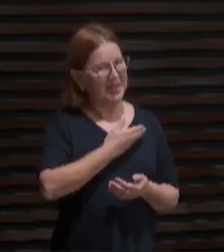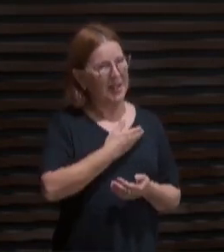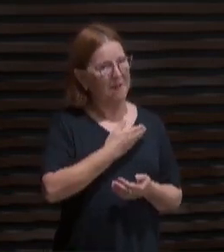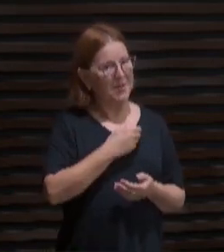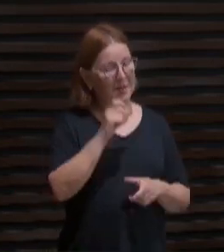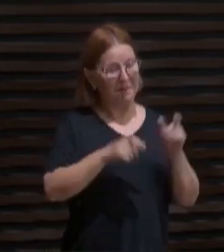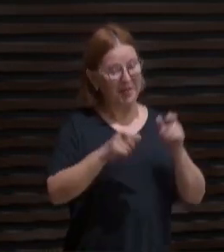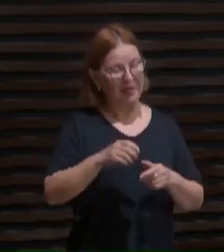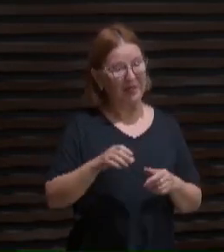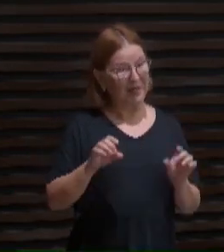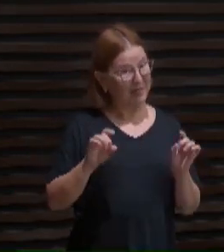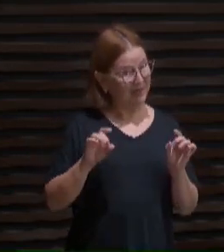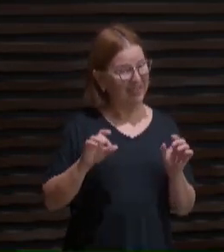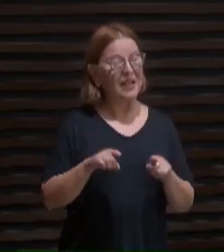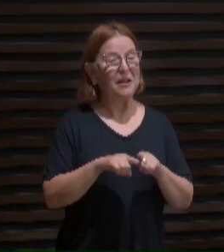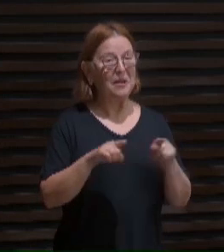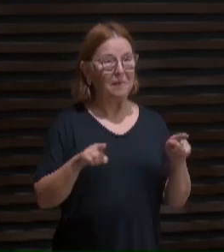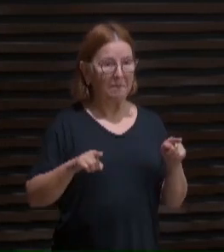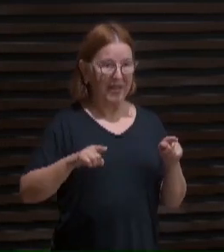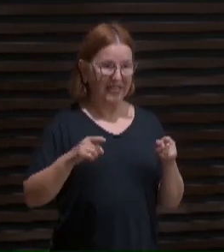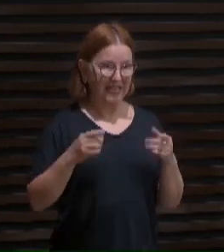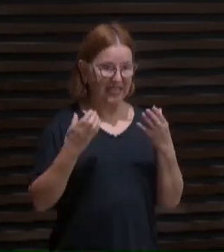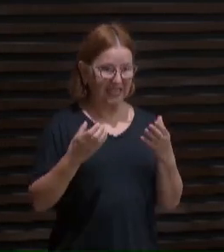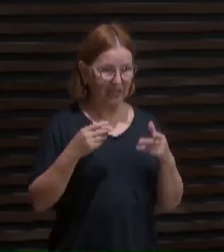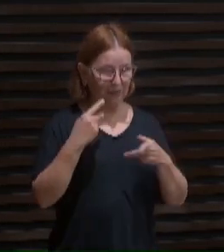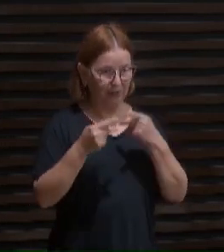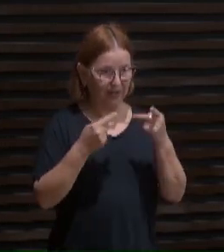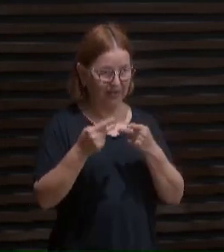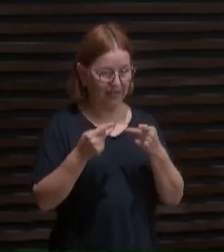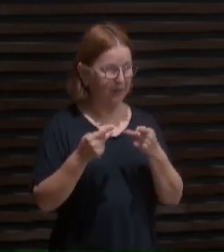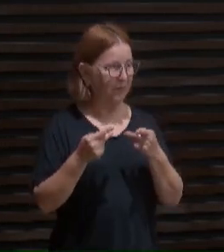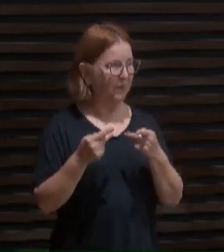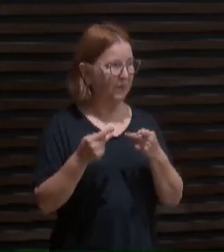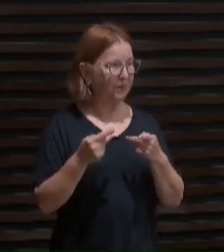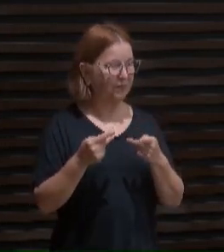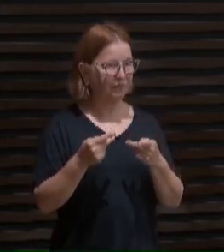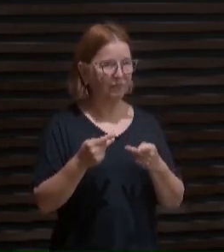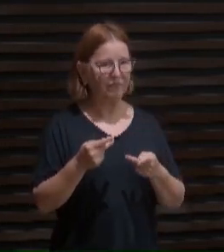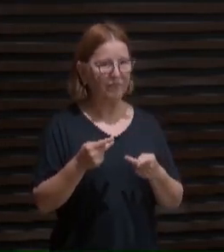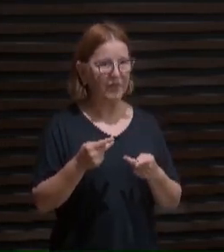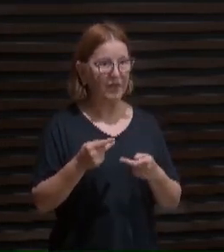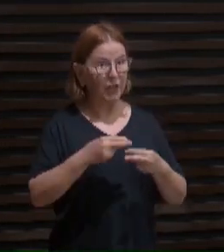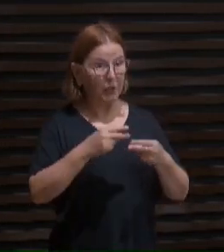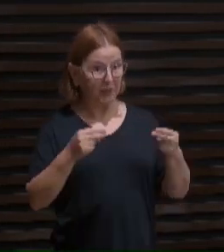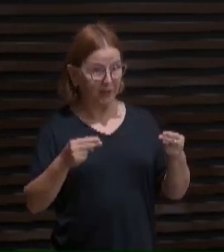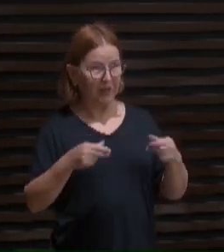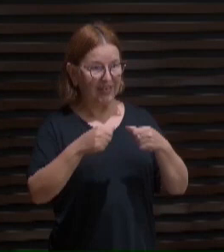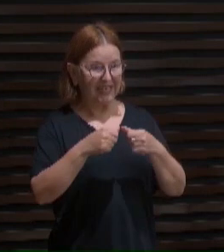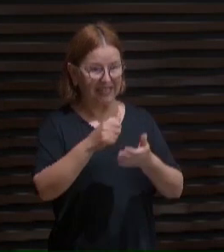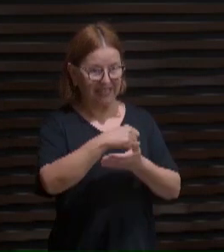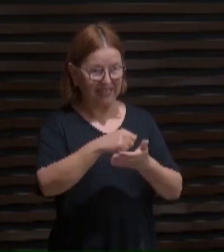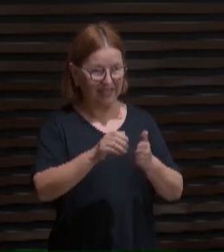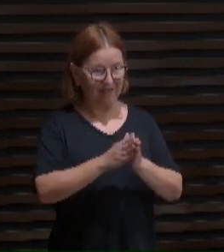especiais. Mas eu quero tratar um pouquinho de umas brechas que a gente constata nas Escrituras